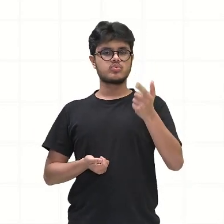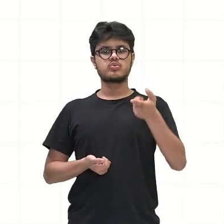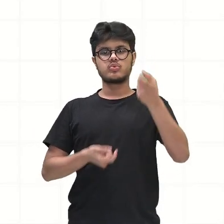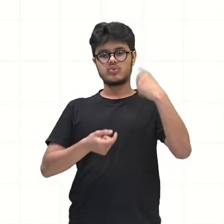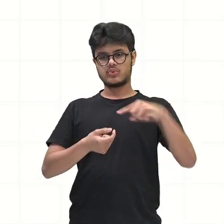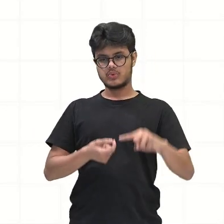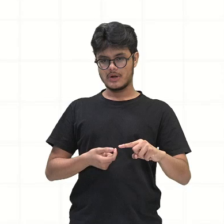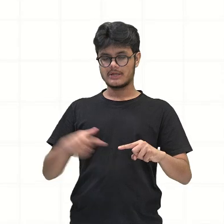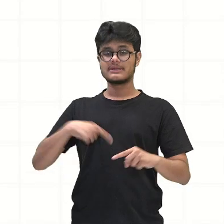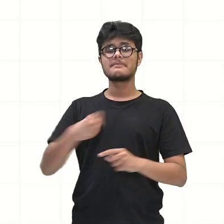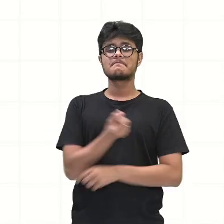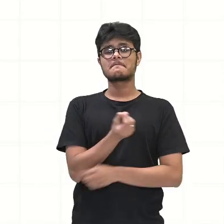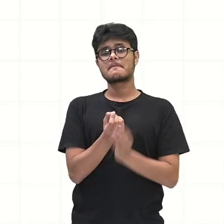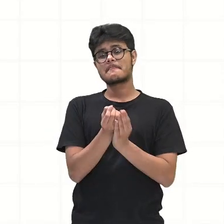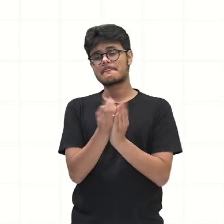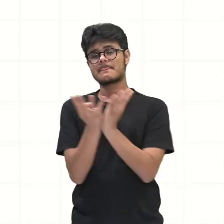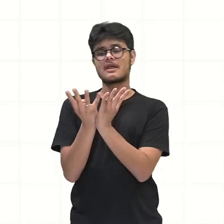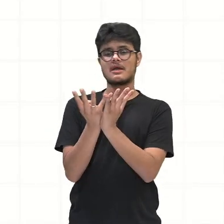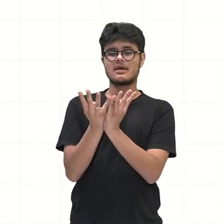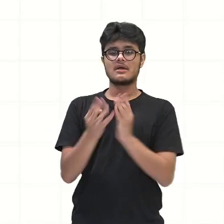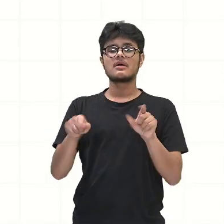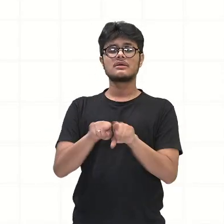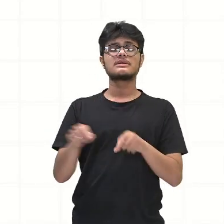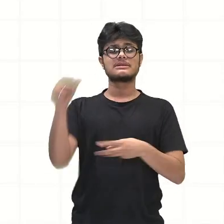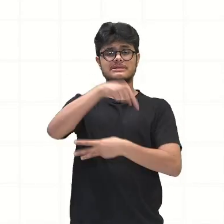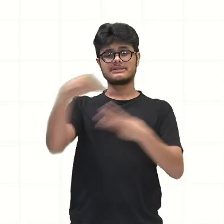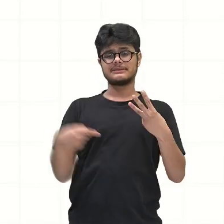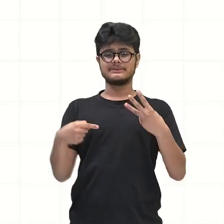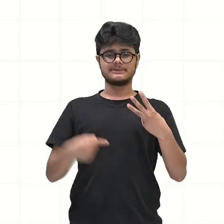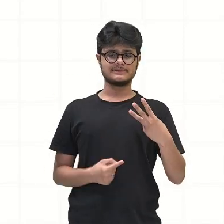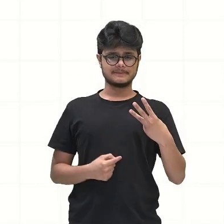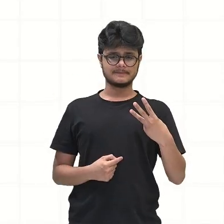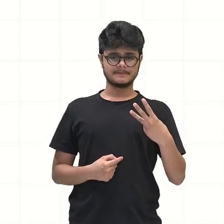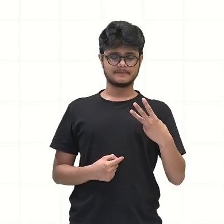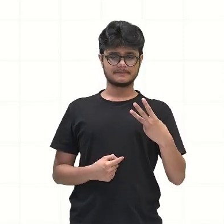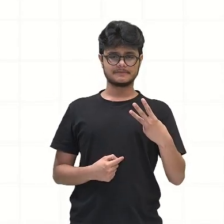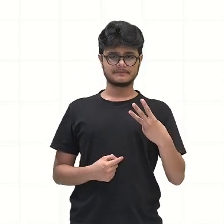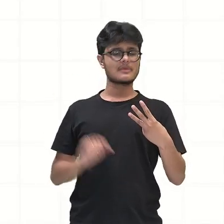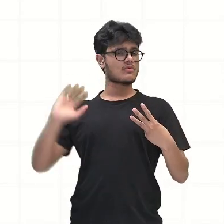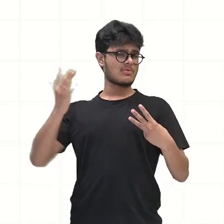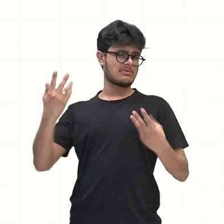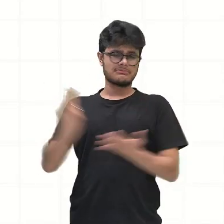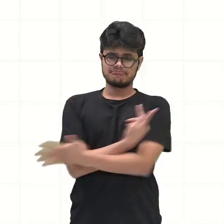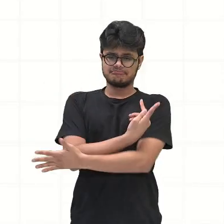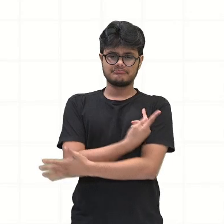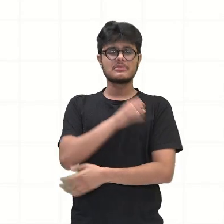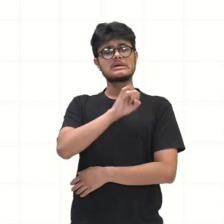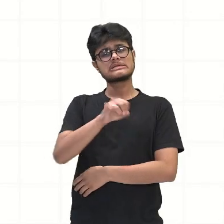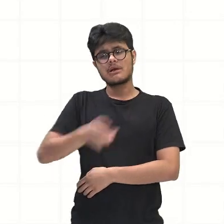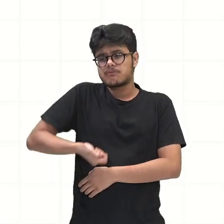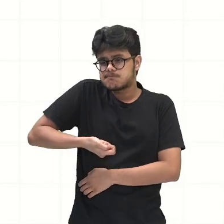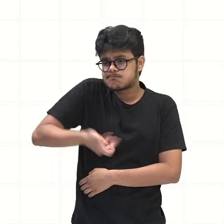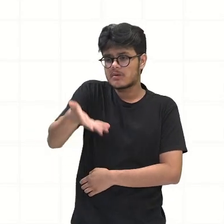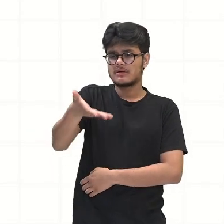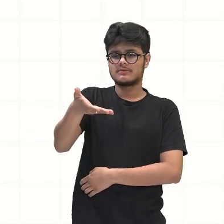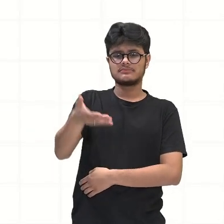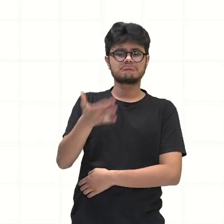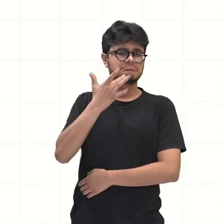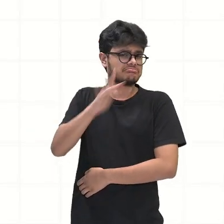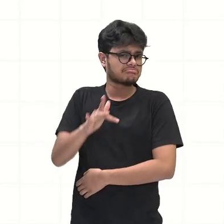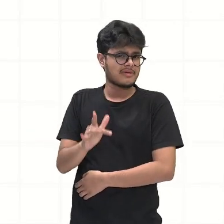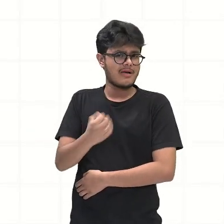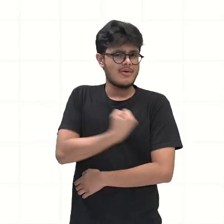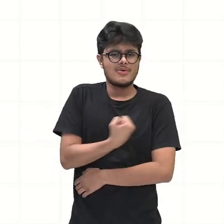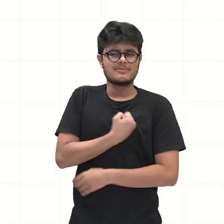de baralho. São 3 exemplos de experimento aleatório. Se você lançar 2 dados, você não sabe